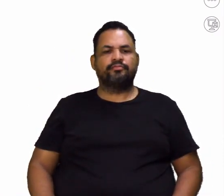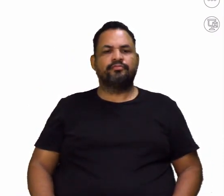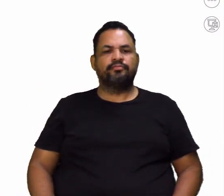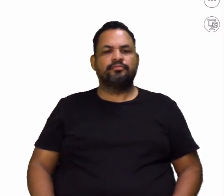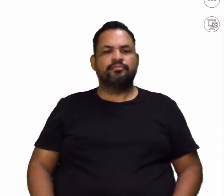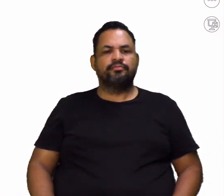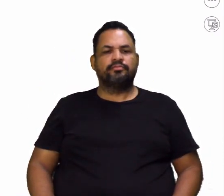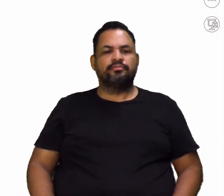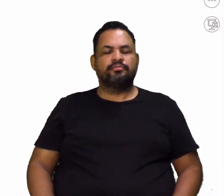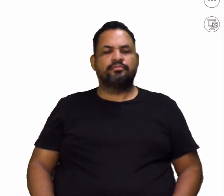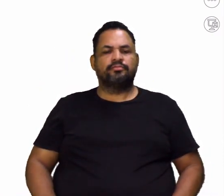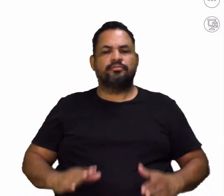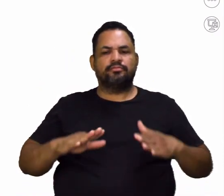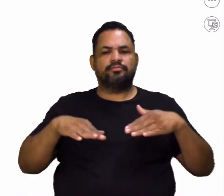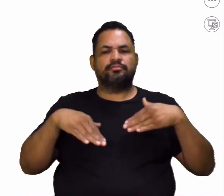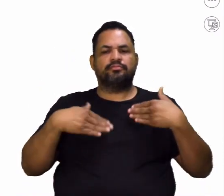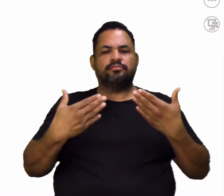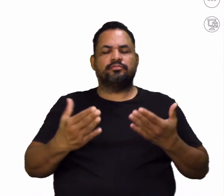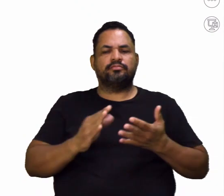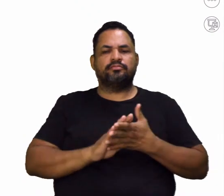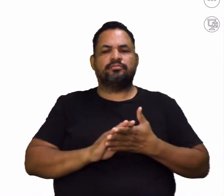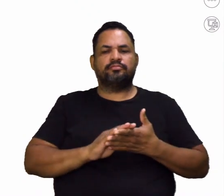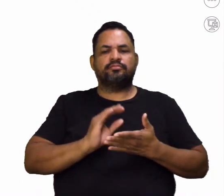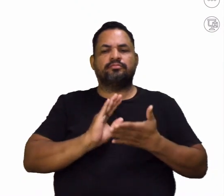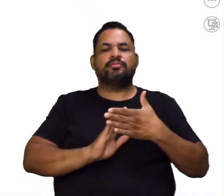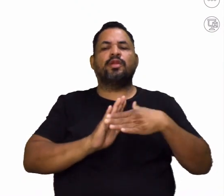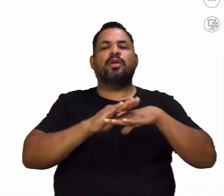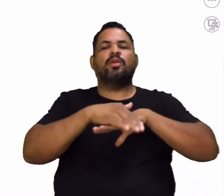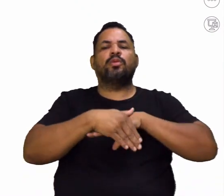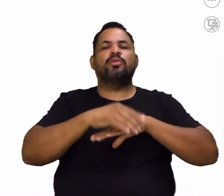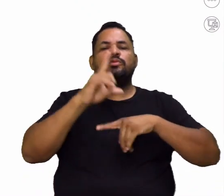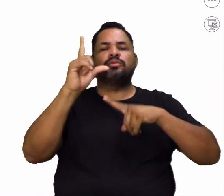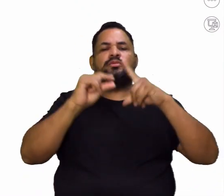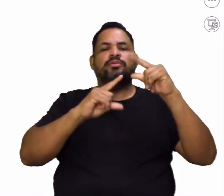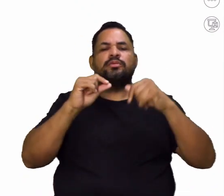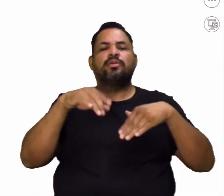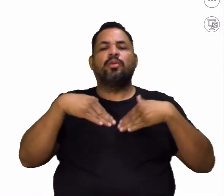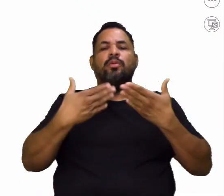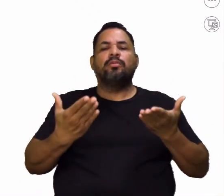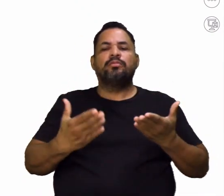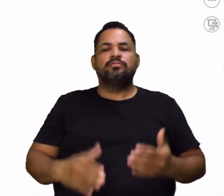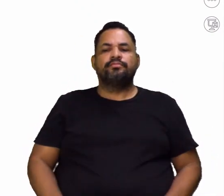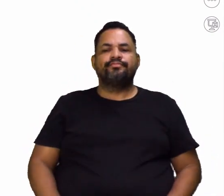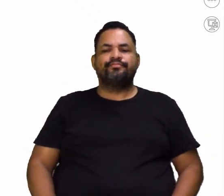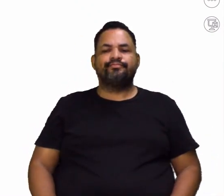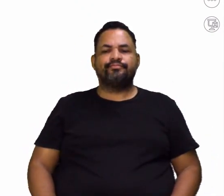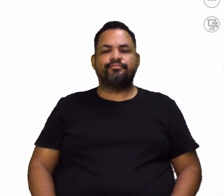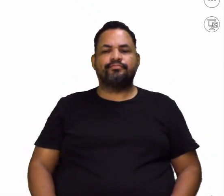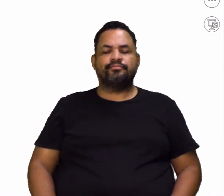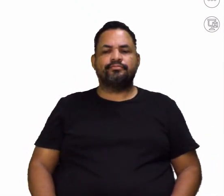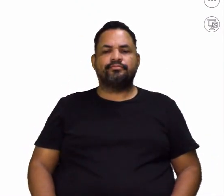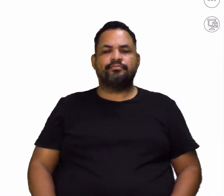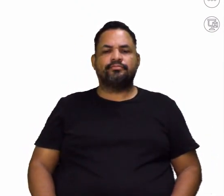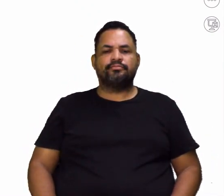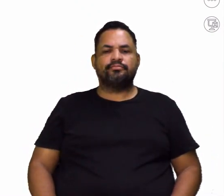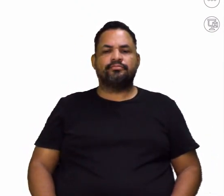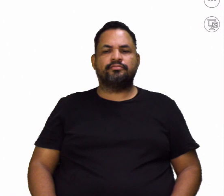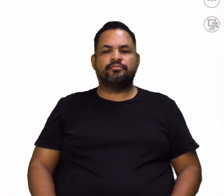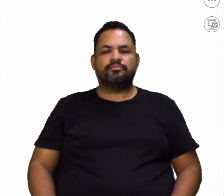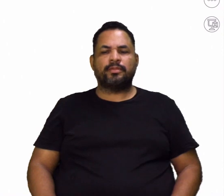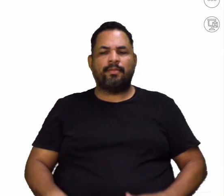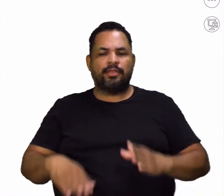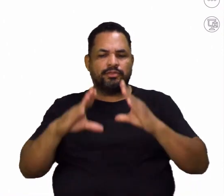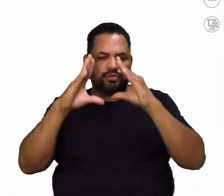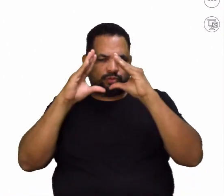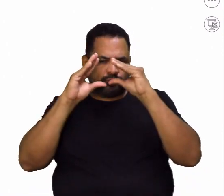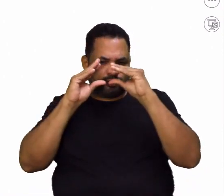só que quando ele fala que noite estrelada qual que vai ser dos dois é claro né que é essa parte mais